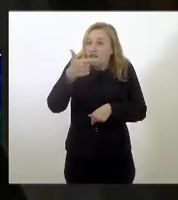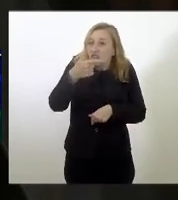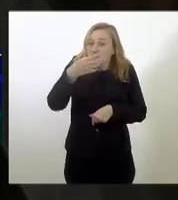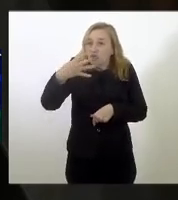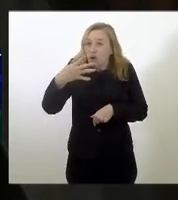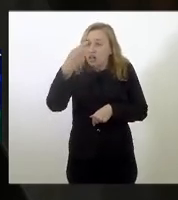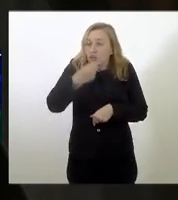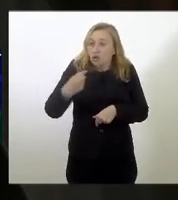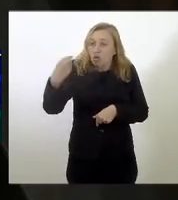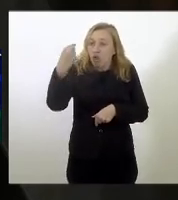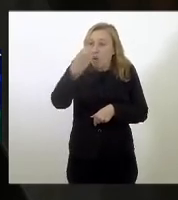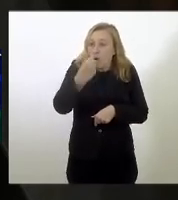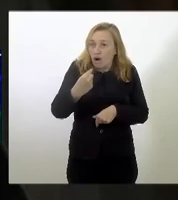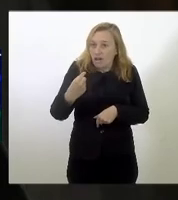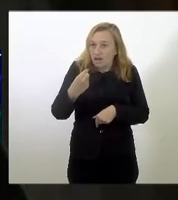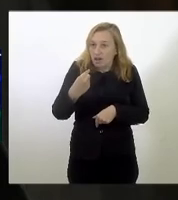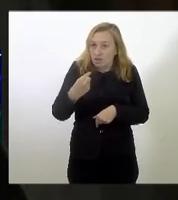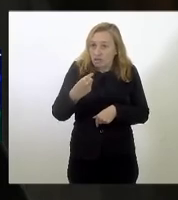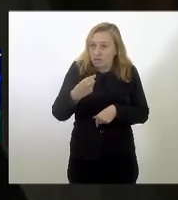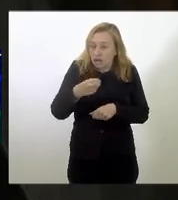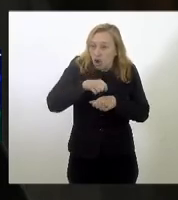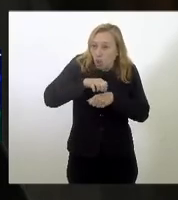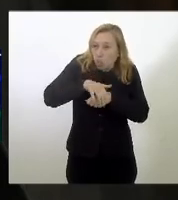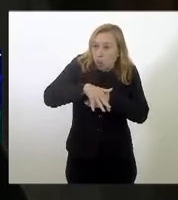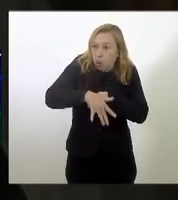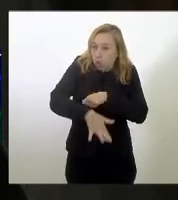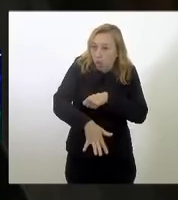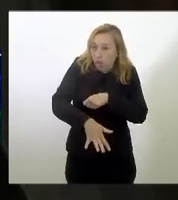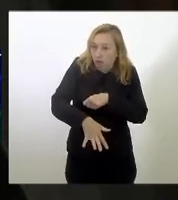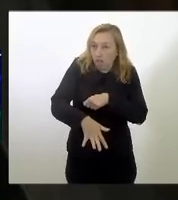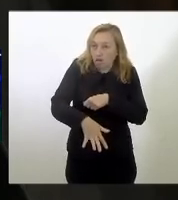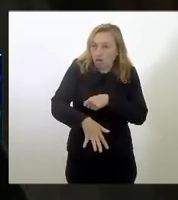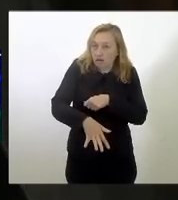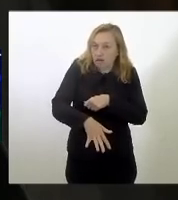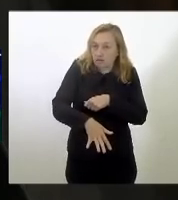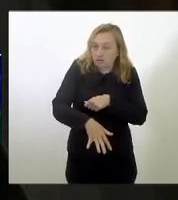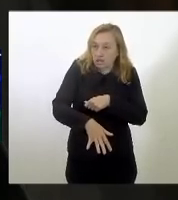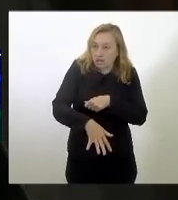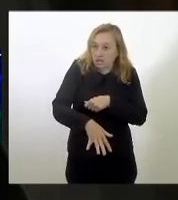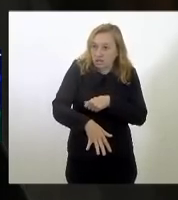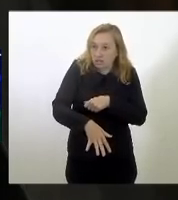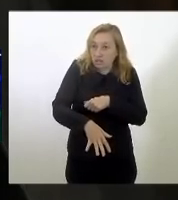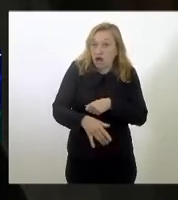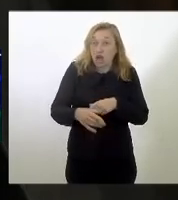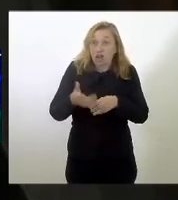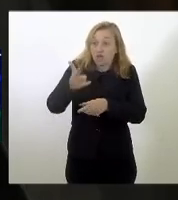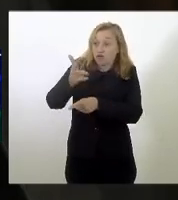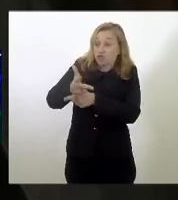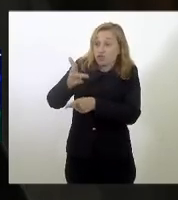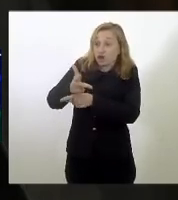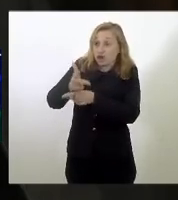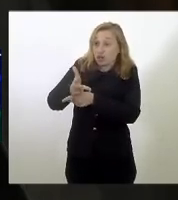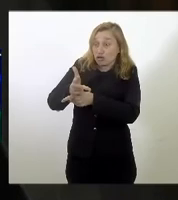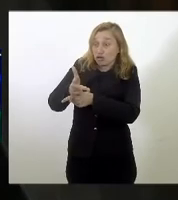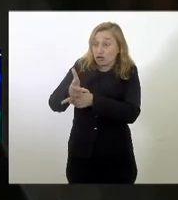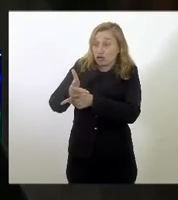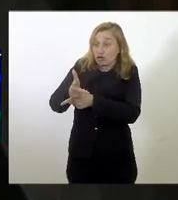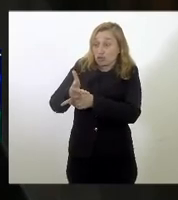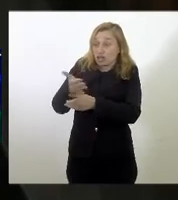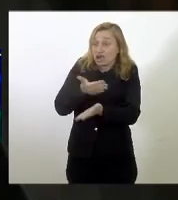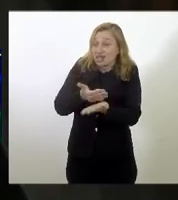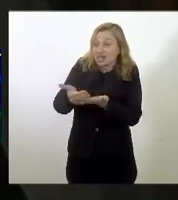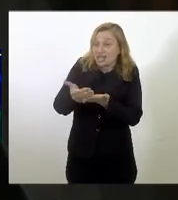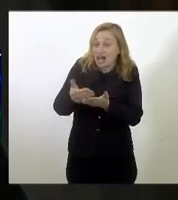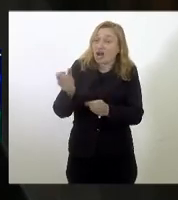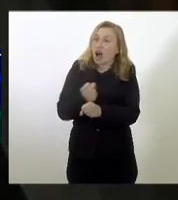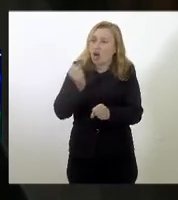para fora, a ponto de desabar em cima da UPA. Uma tragédia anunciada. E recebi um vídeo que começaram essa obra, graças